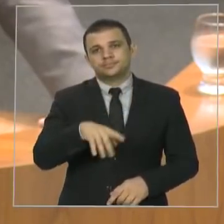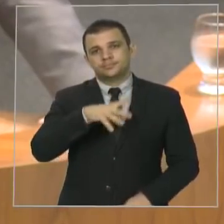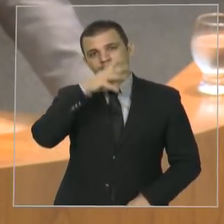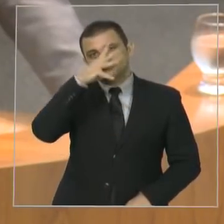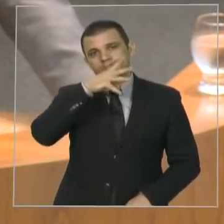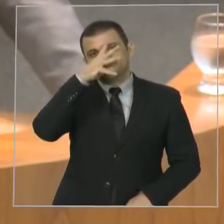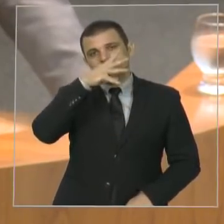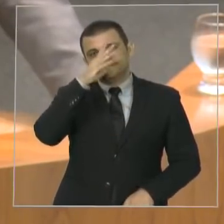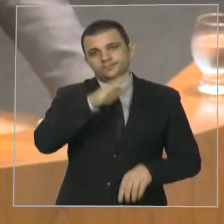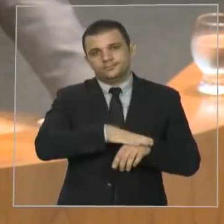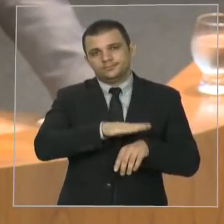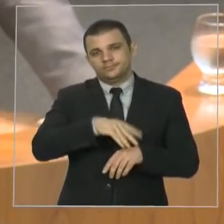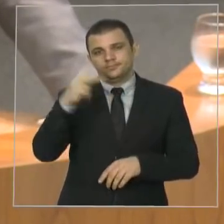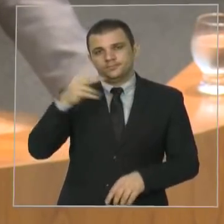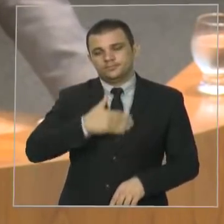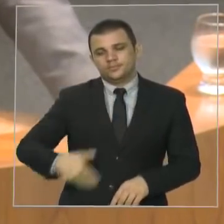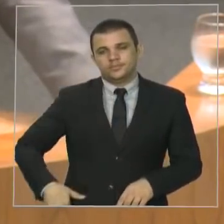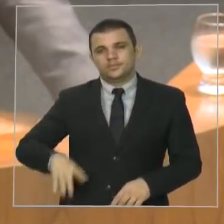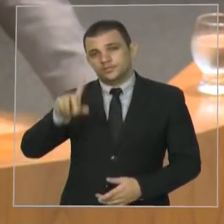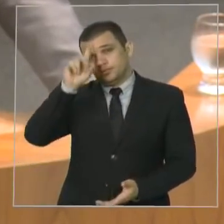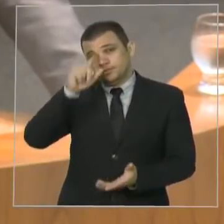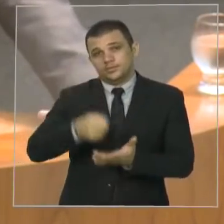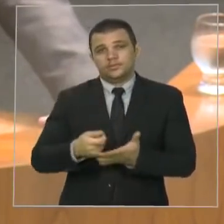sendo julgados.